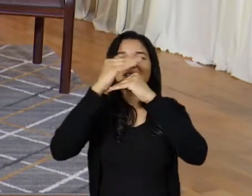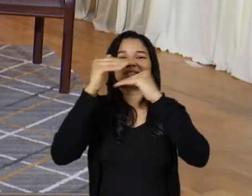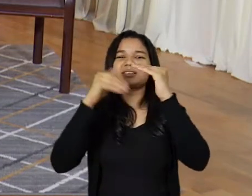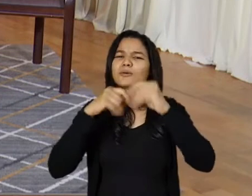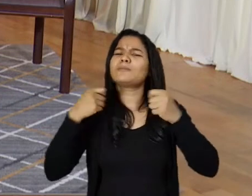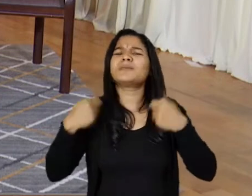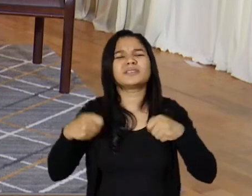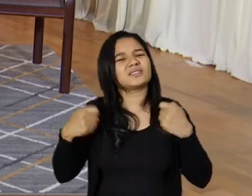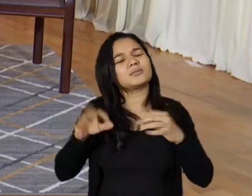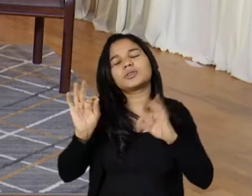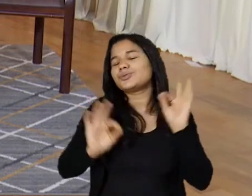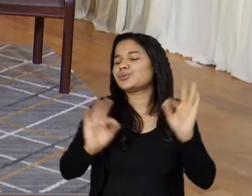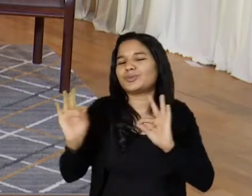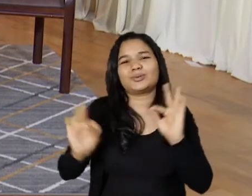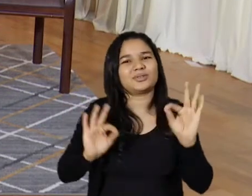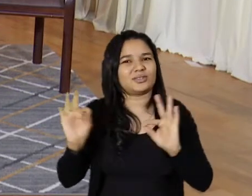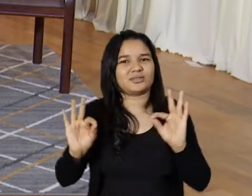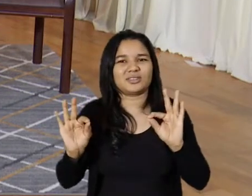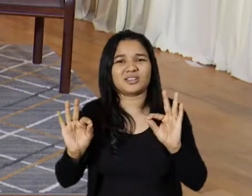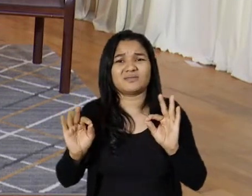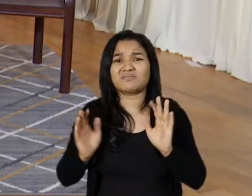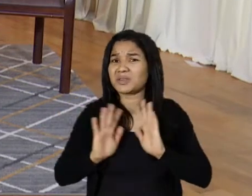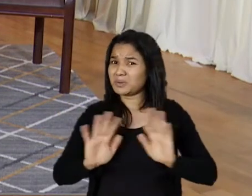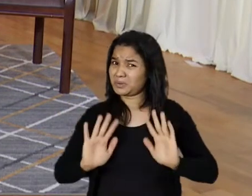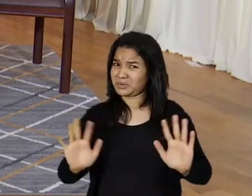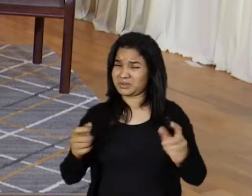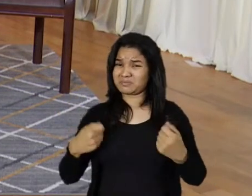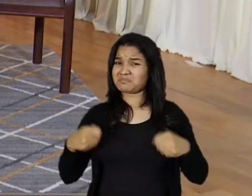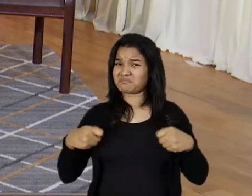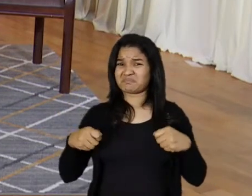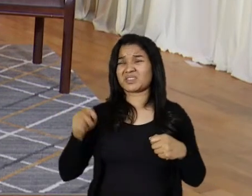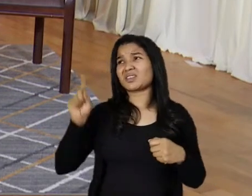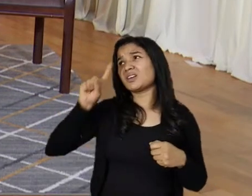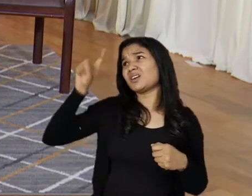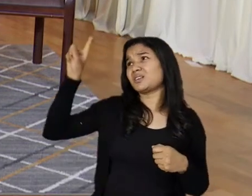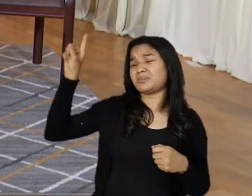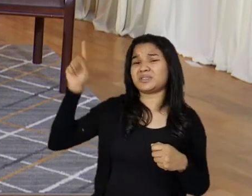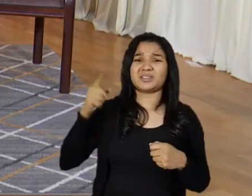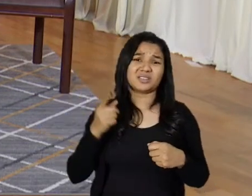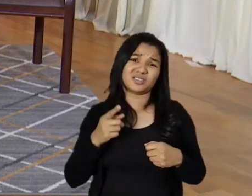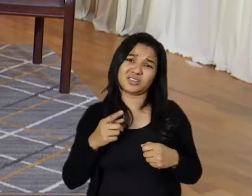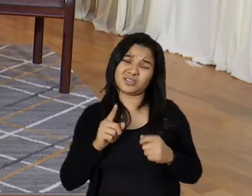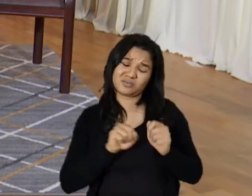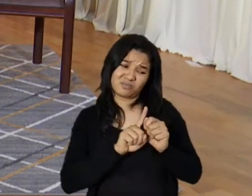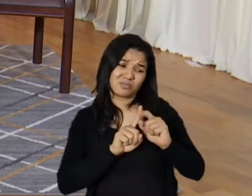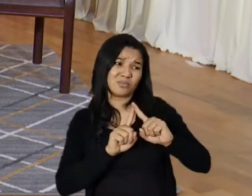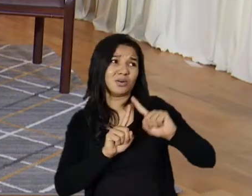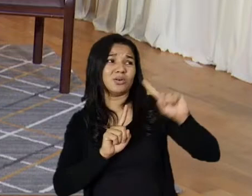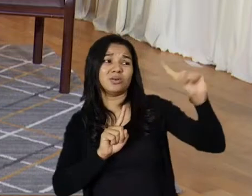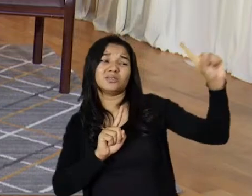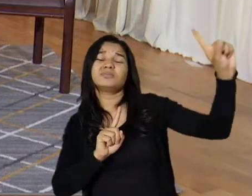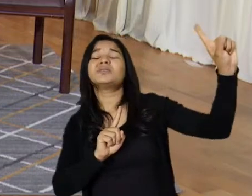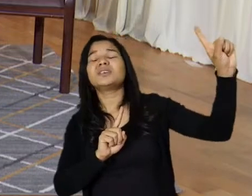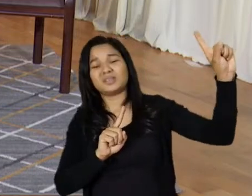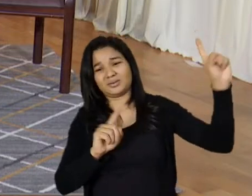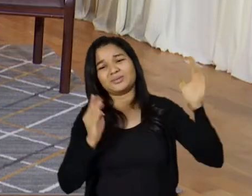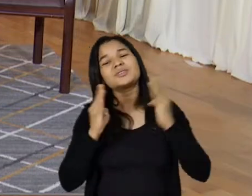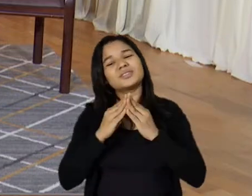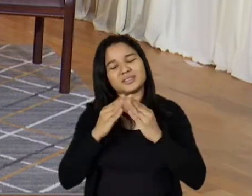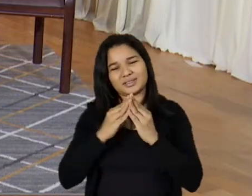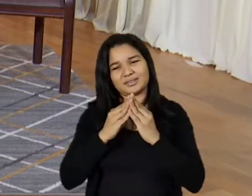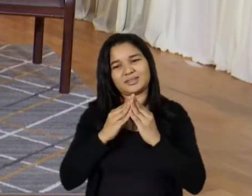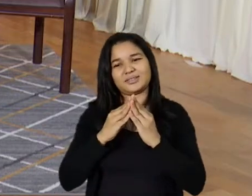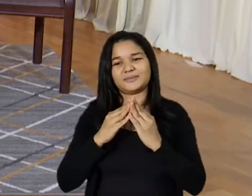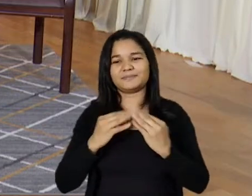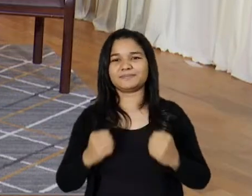contrário, a presença de Deus pode ir para longe desse lar. E um outro aspecto é que